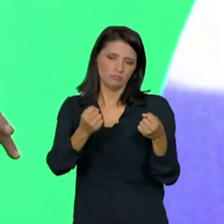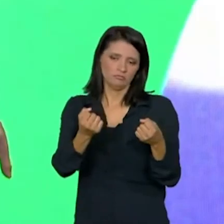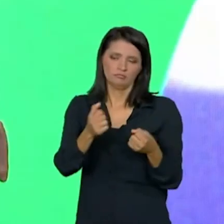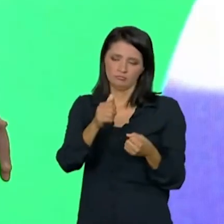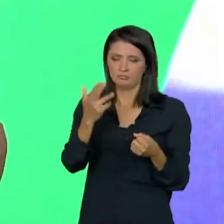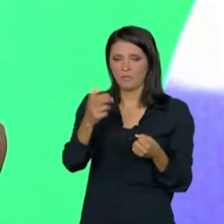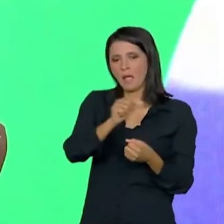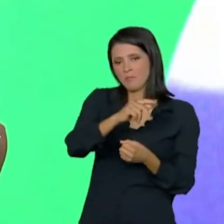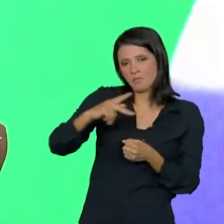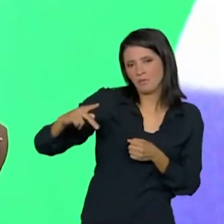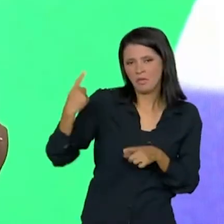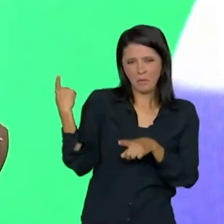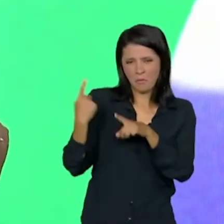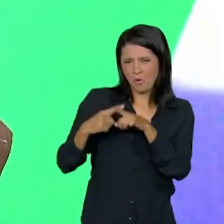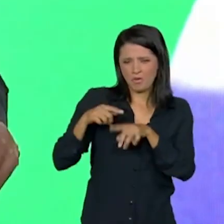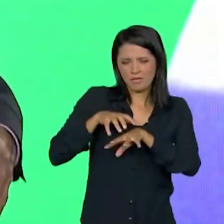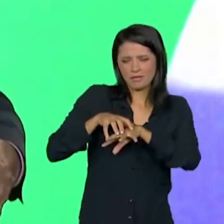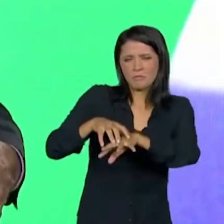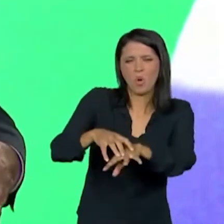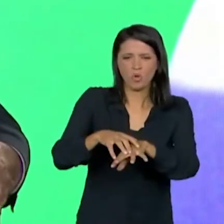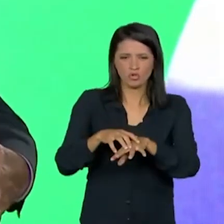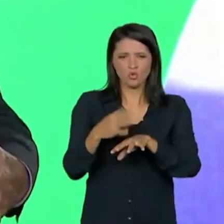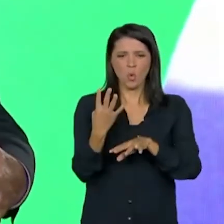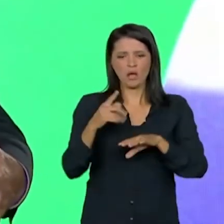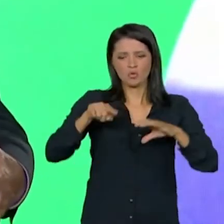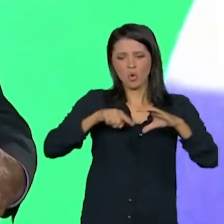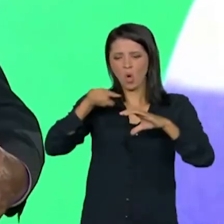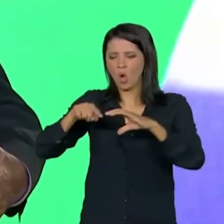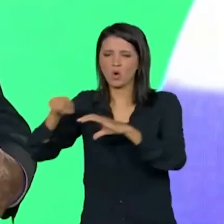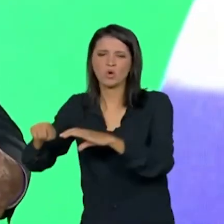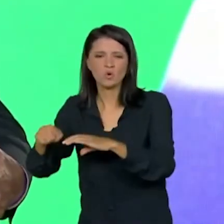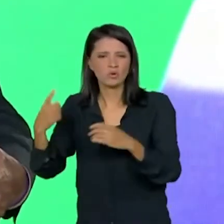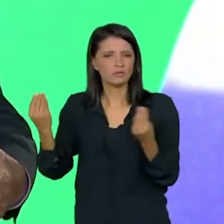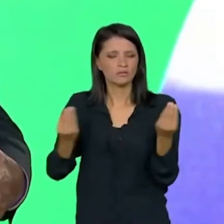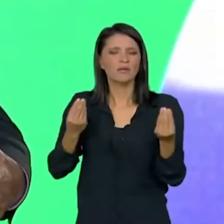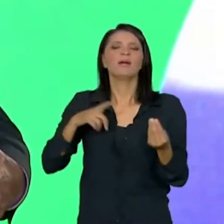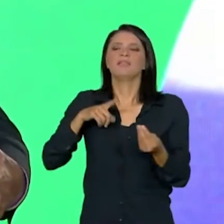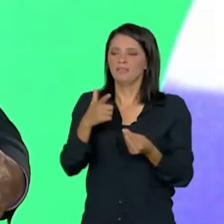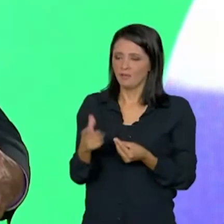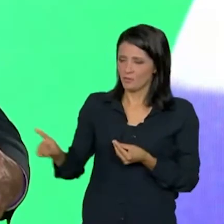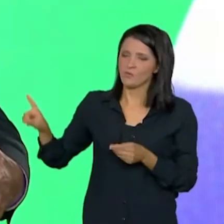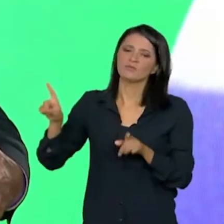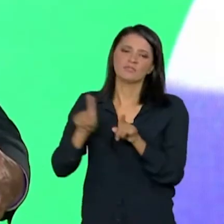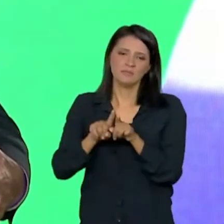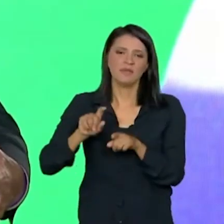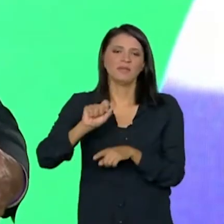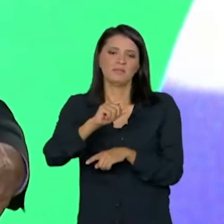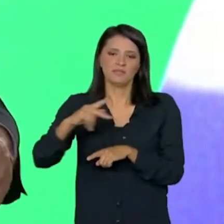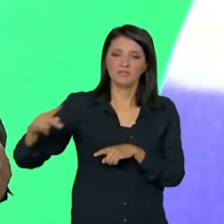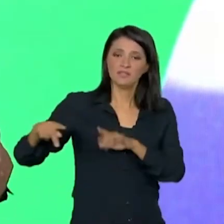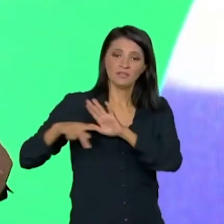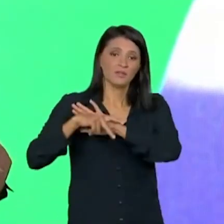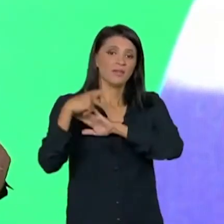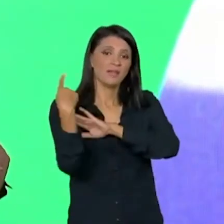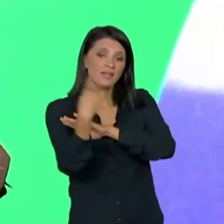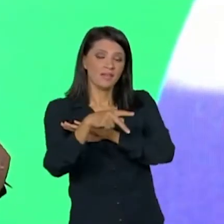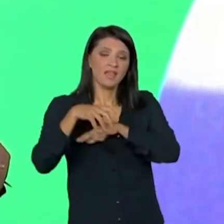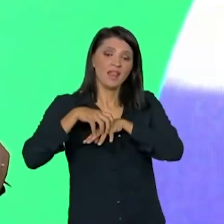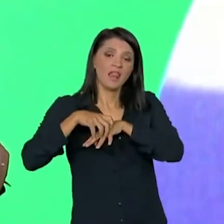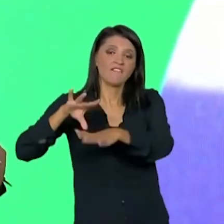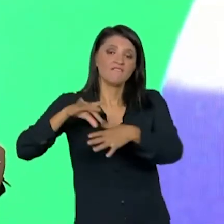pessoas transporte quatro rodas? Porque ainda resta os aplicativos das